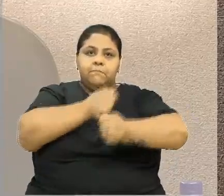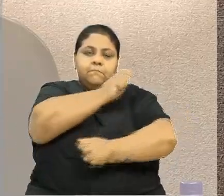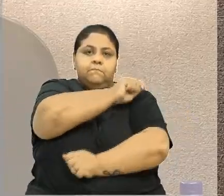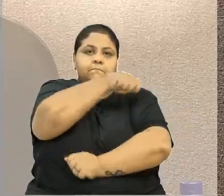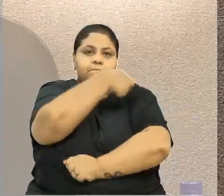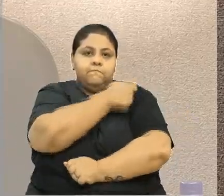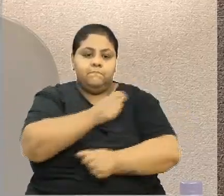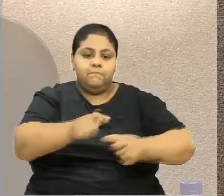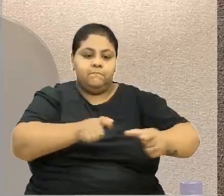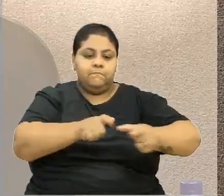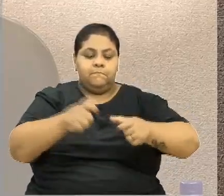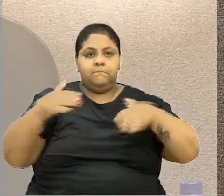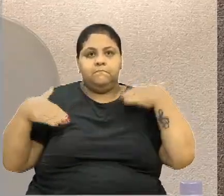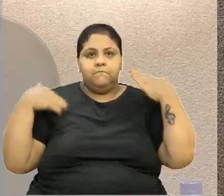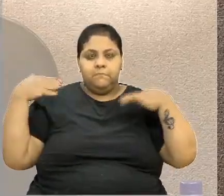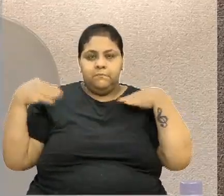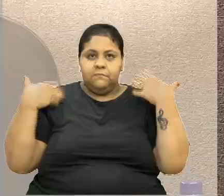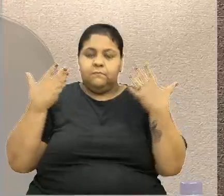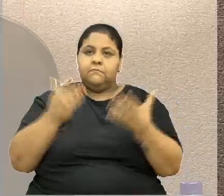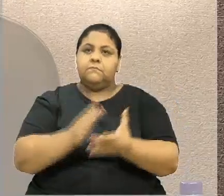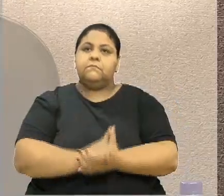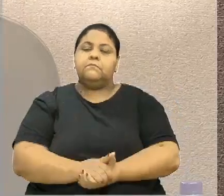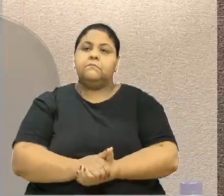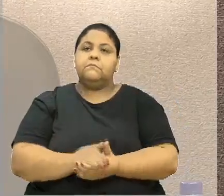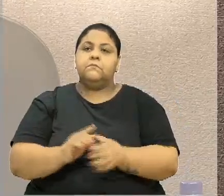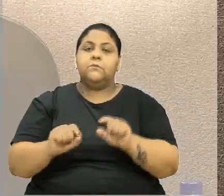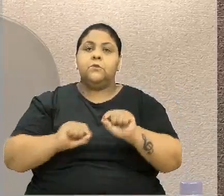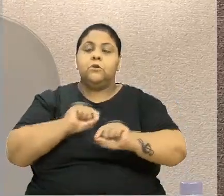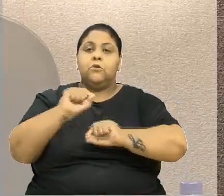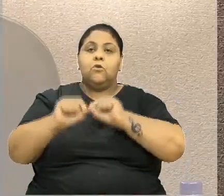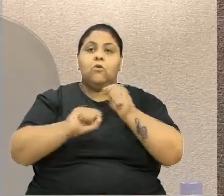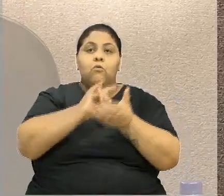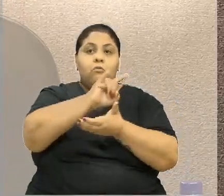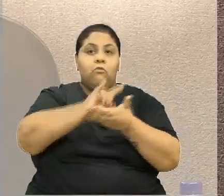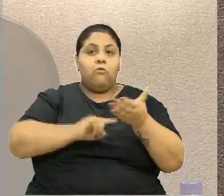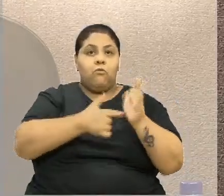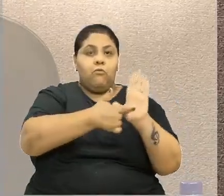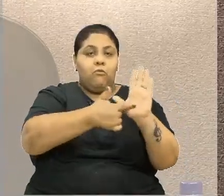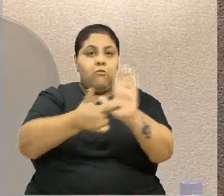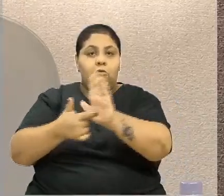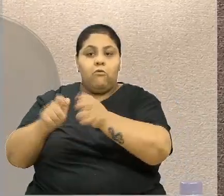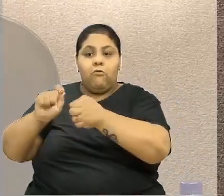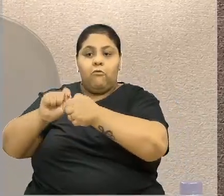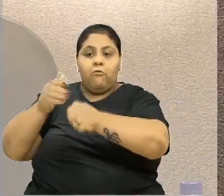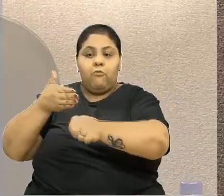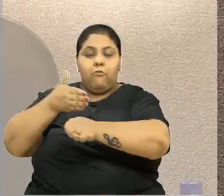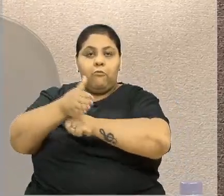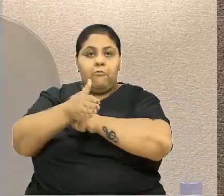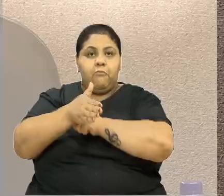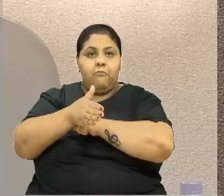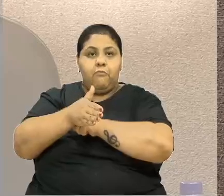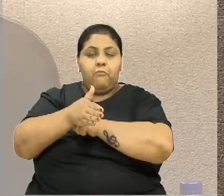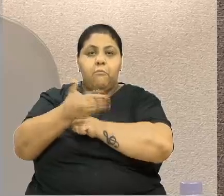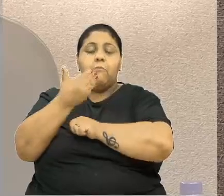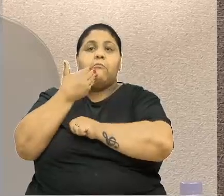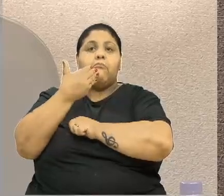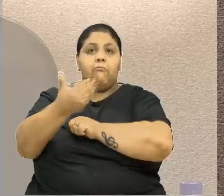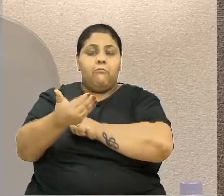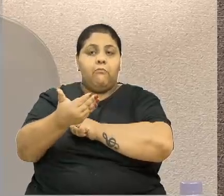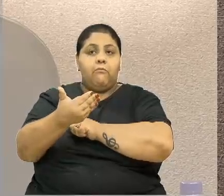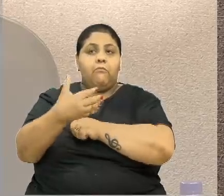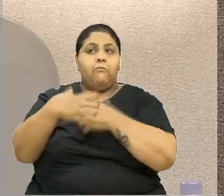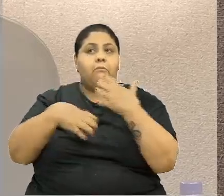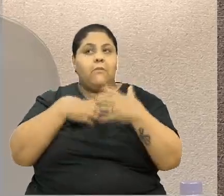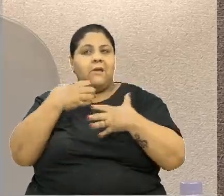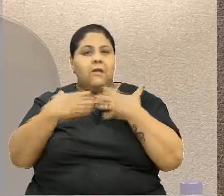Fiscalização, Controle Orçamentário e Turismo, conforme parecer que integra o presente, essa manifestou-se no sentido